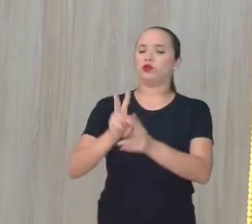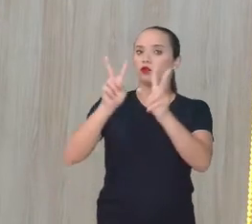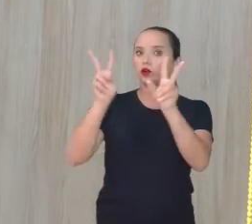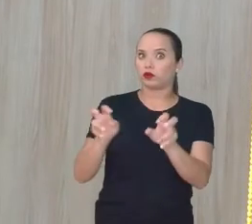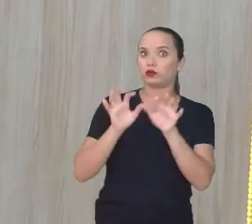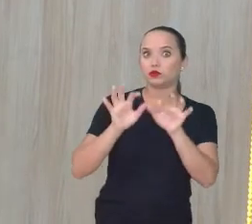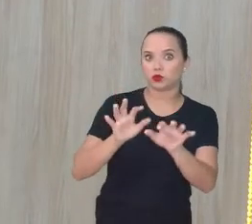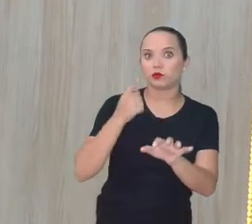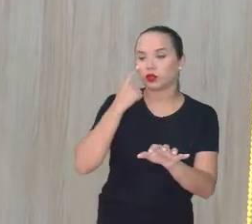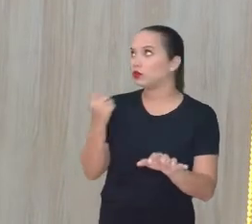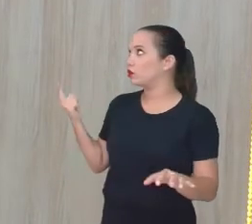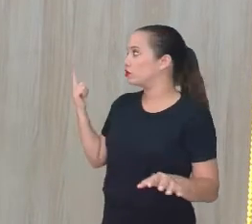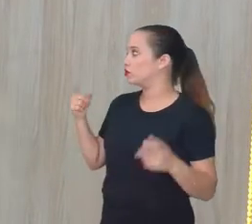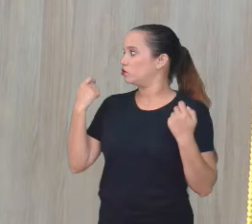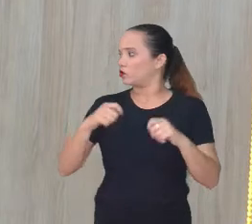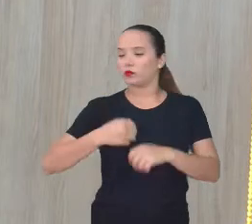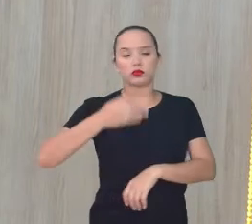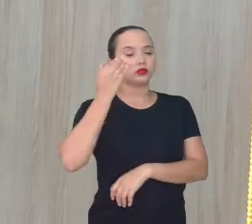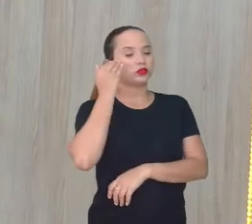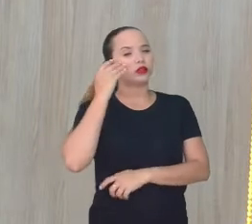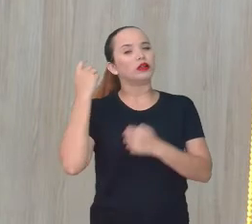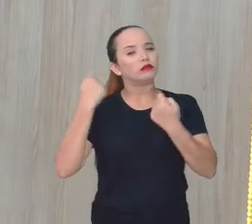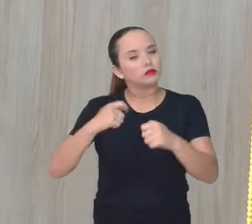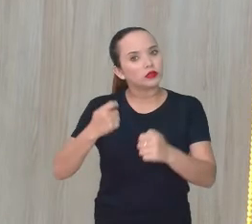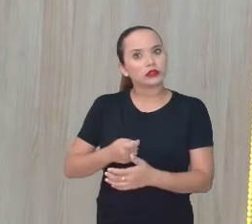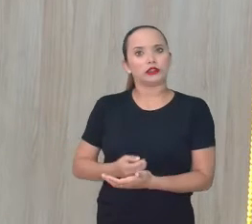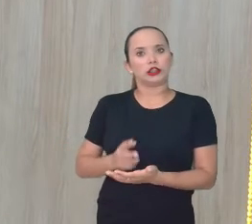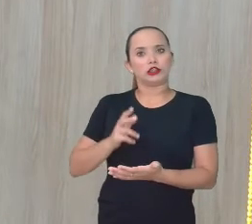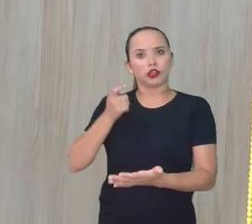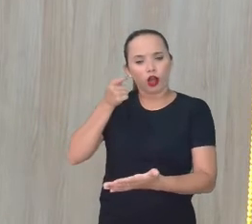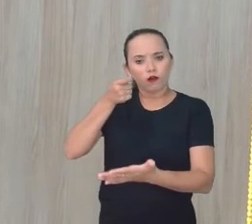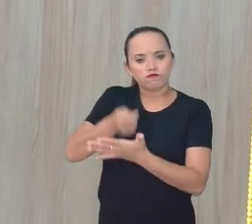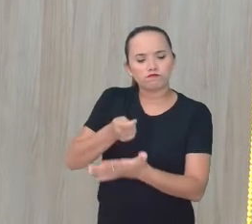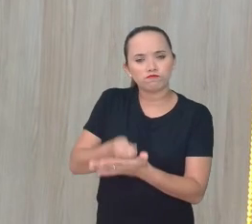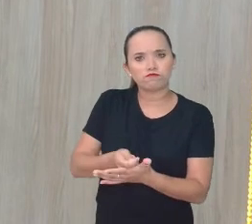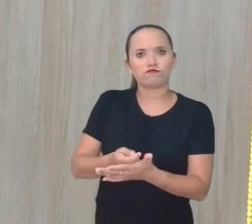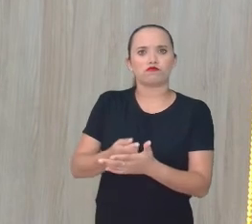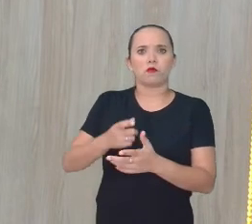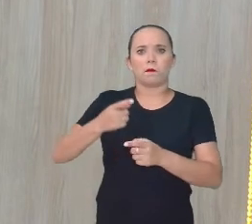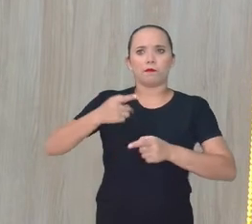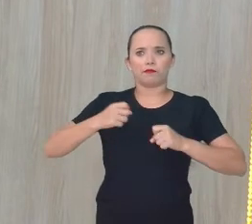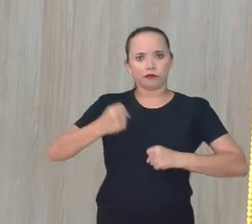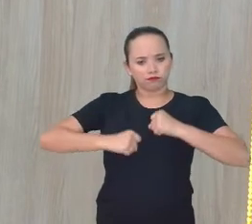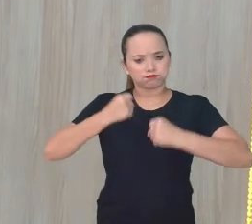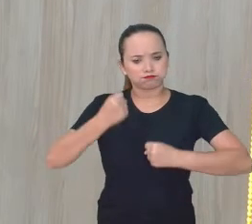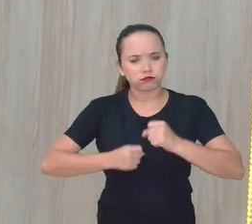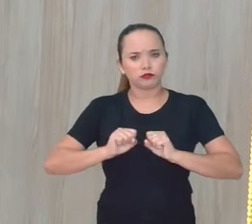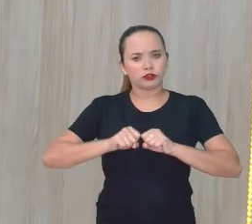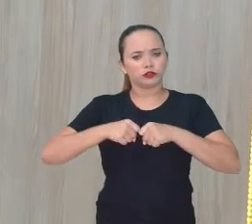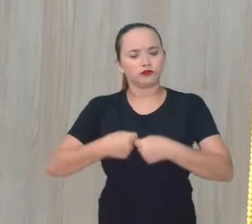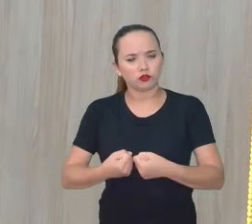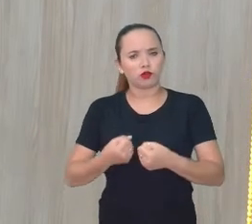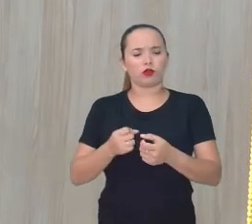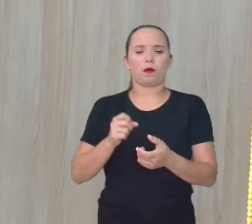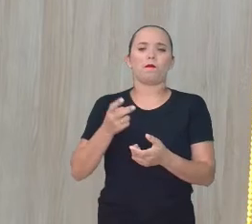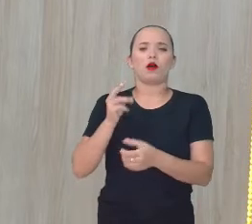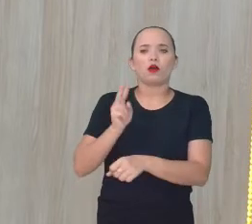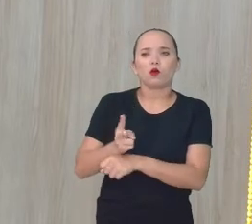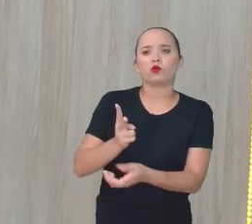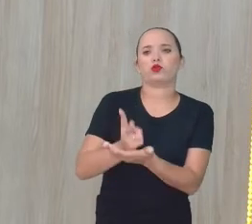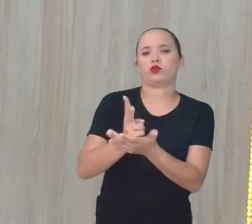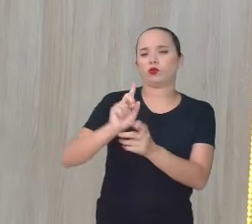que é necessário defender nossa democracia, as instituições democráticas, mas vamos continuar falando sobre isso